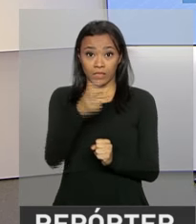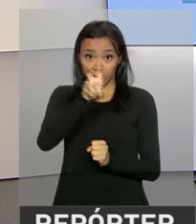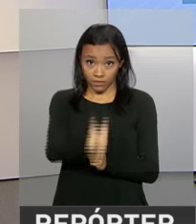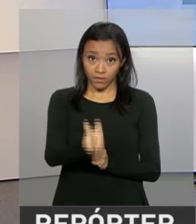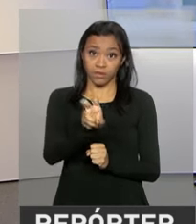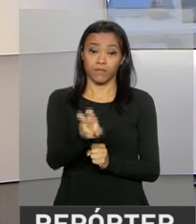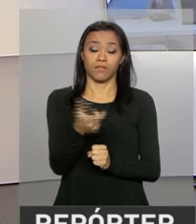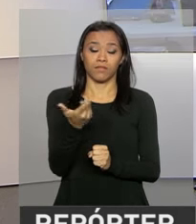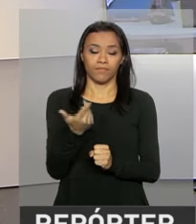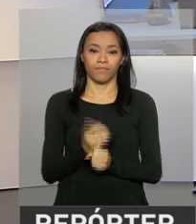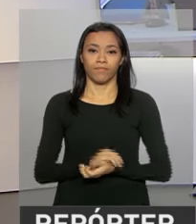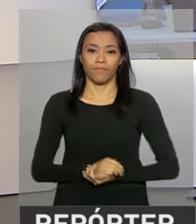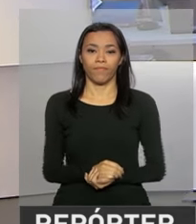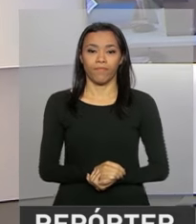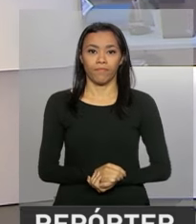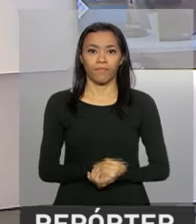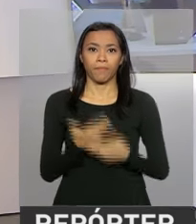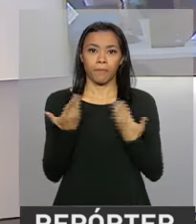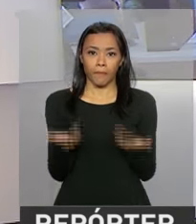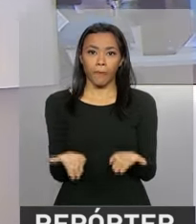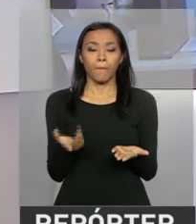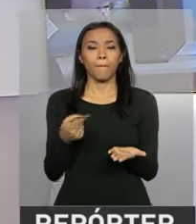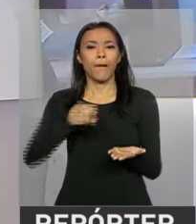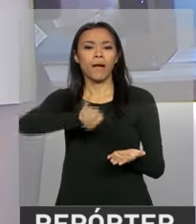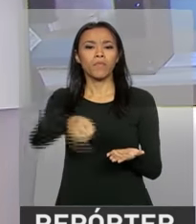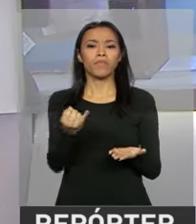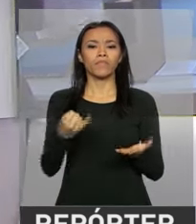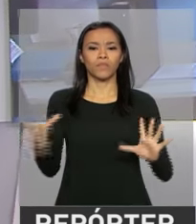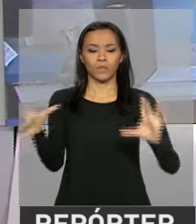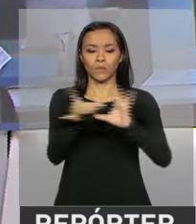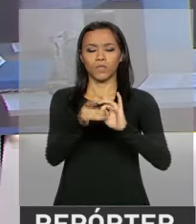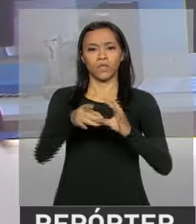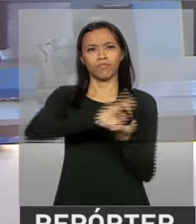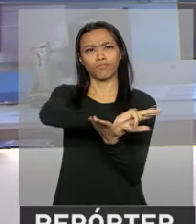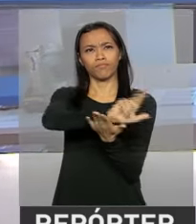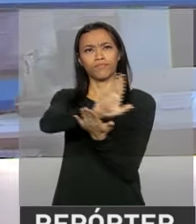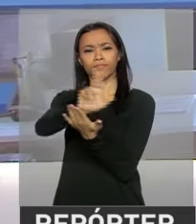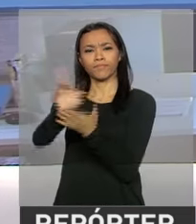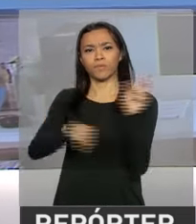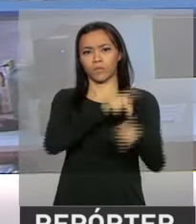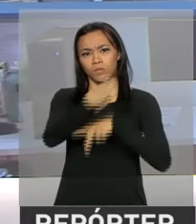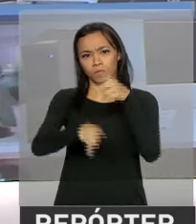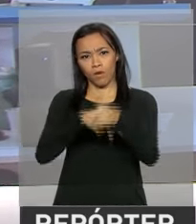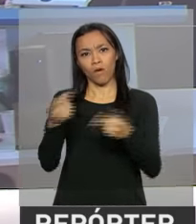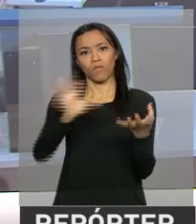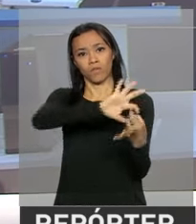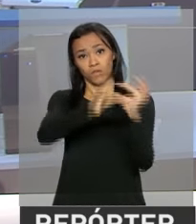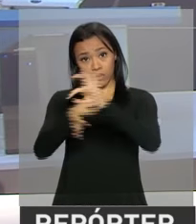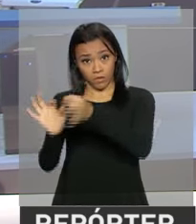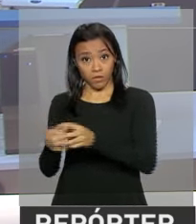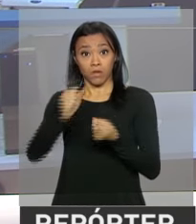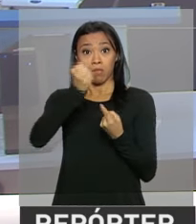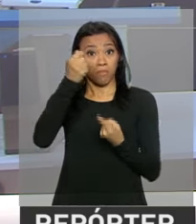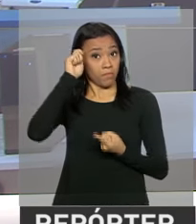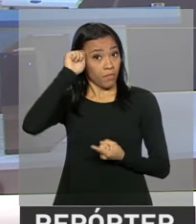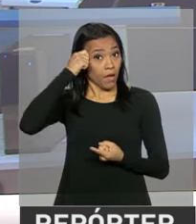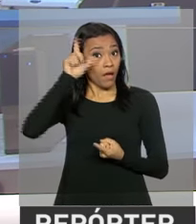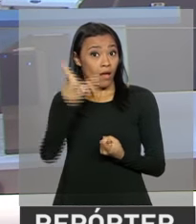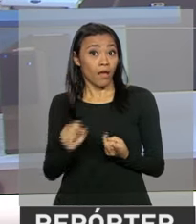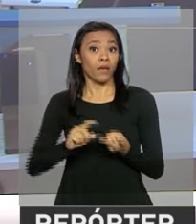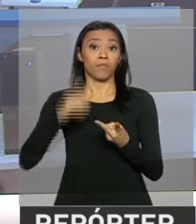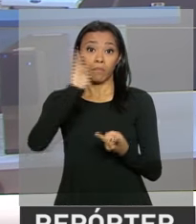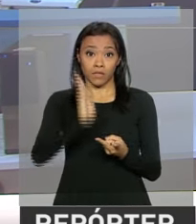medalhas no total e aproveitando o momento de União dos povos nas olimpíadas Brasil África do Sul